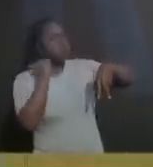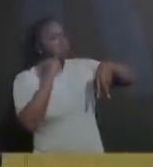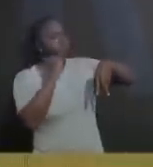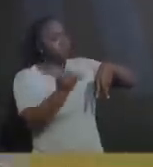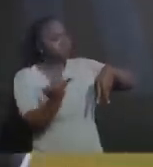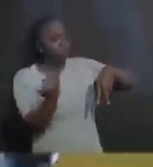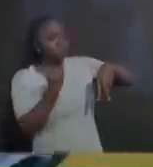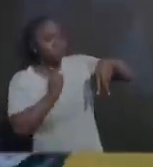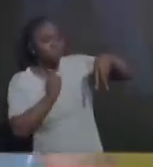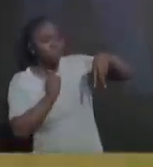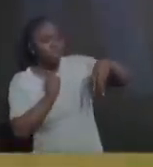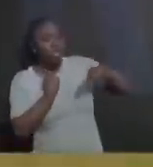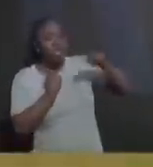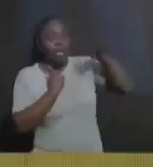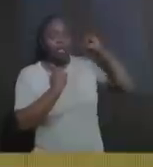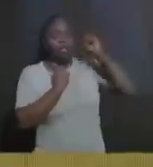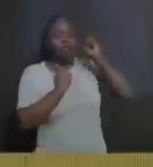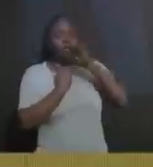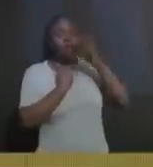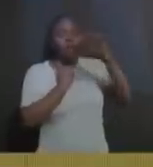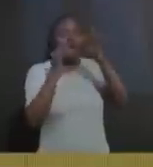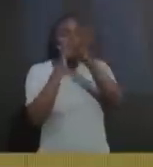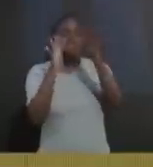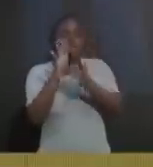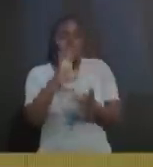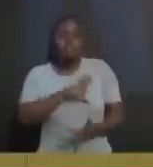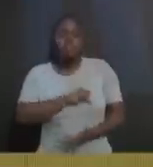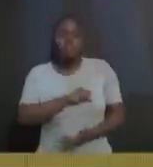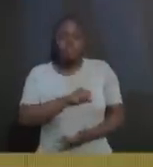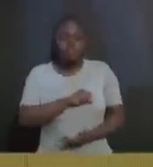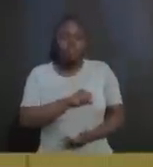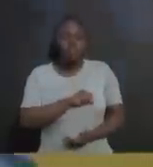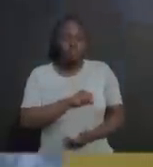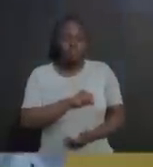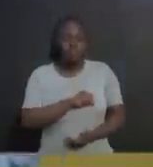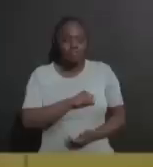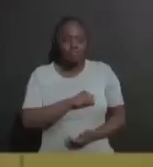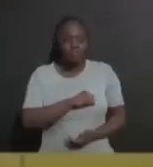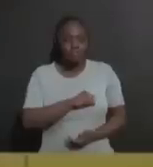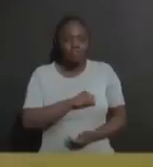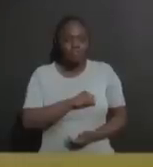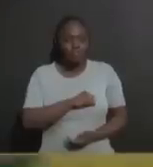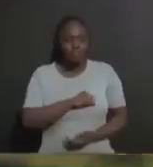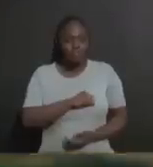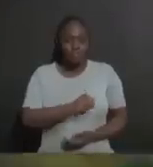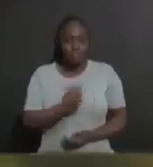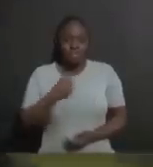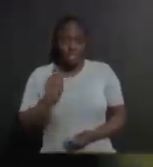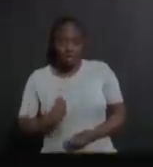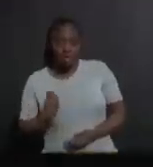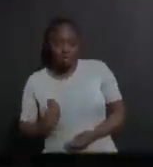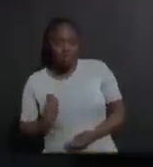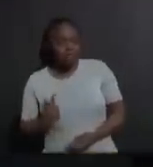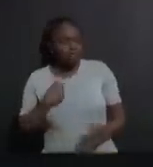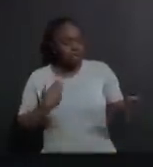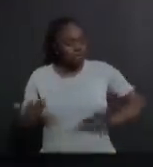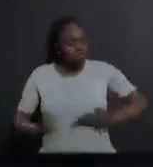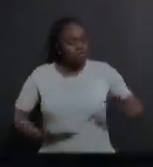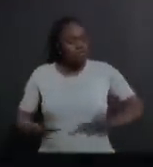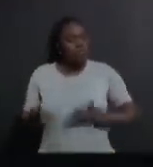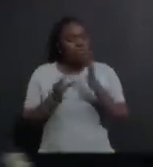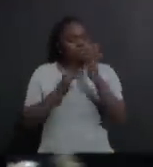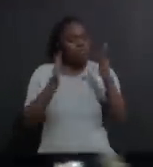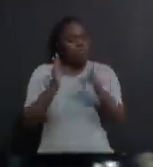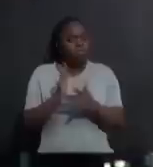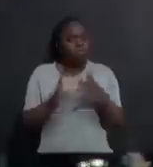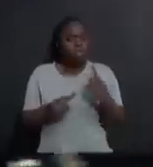repente eu ouvi um grito: Jesus, te amo. Oh, meu Deus do céu, amém. Eu estou vivo e eu vou servir Jesus. Porque aí